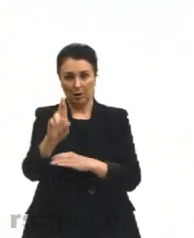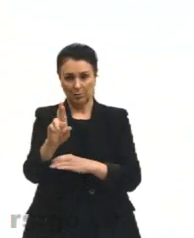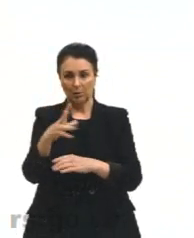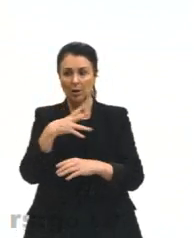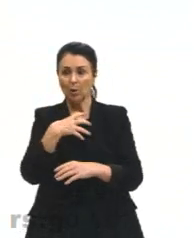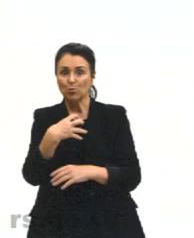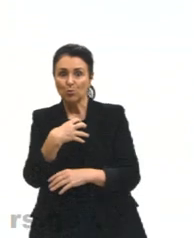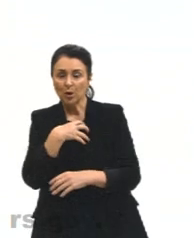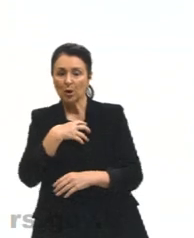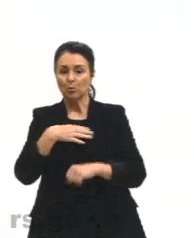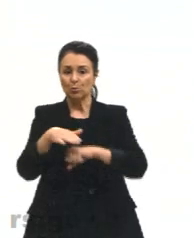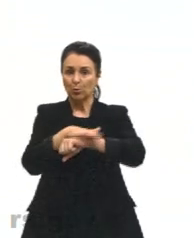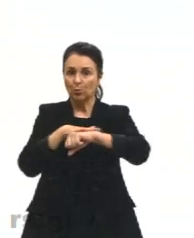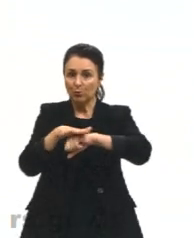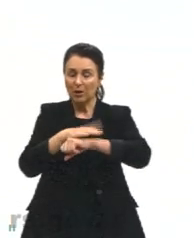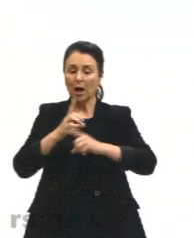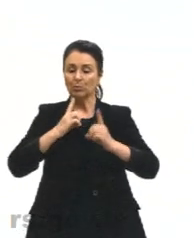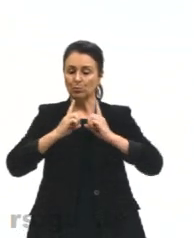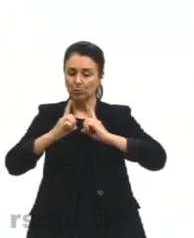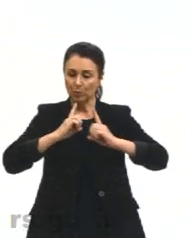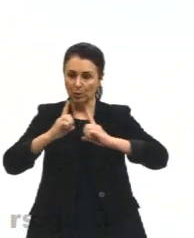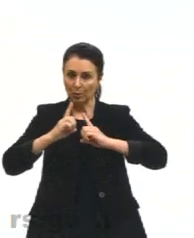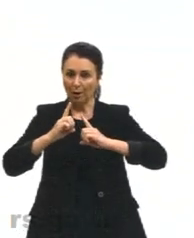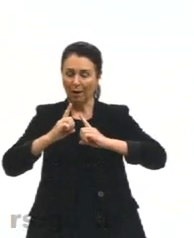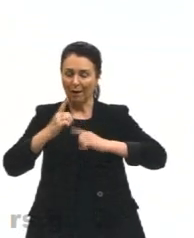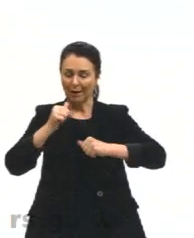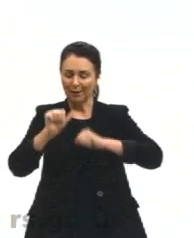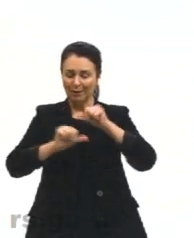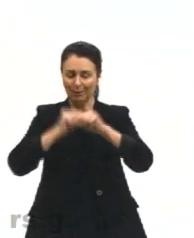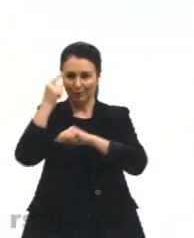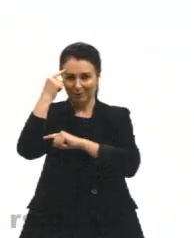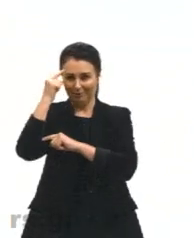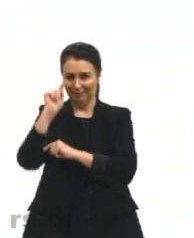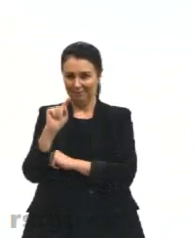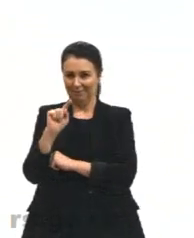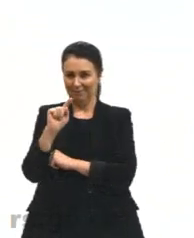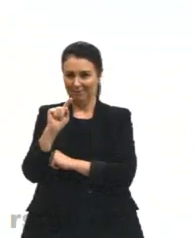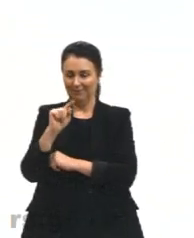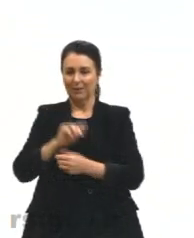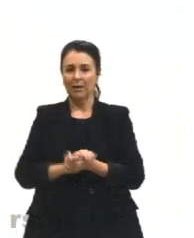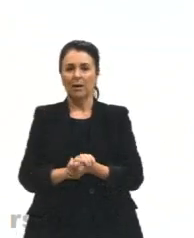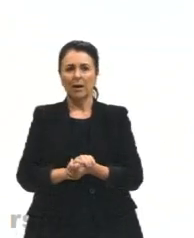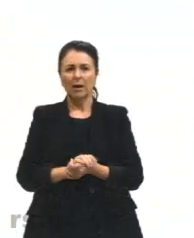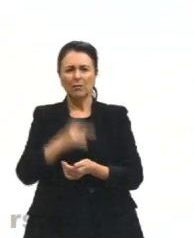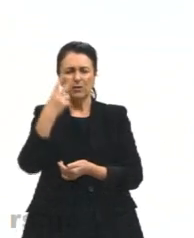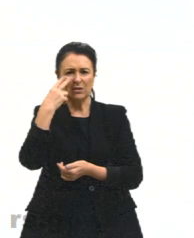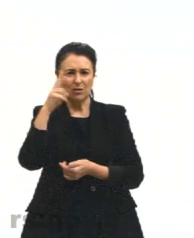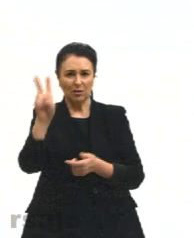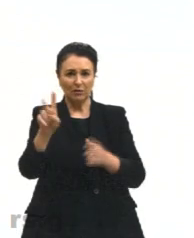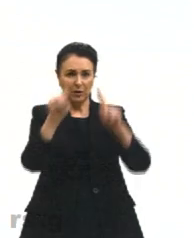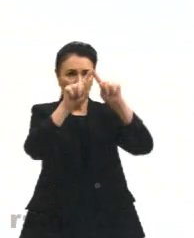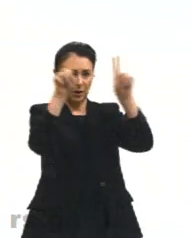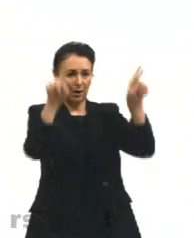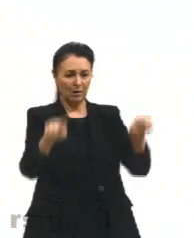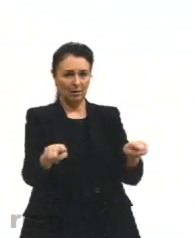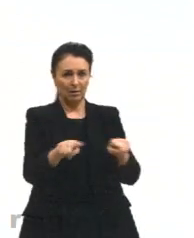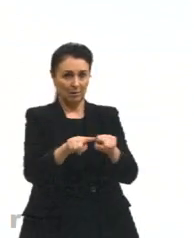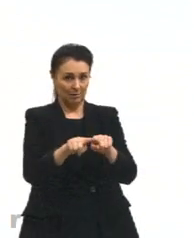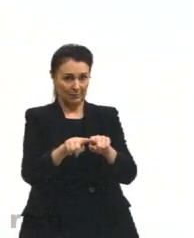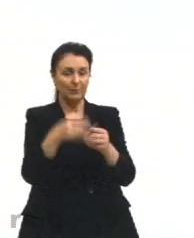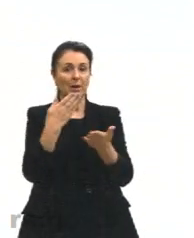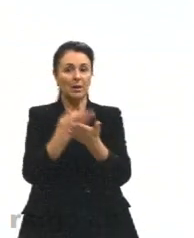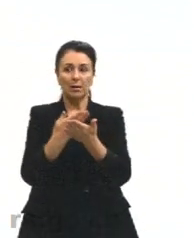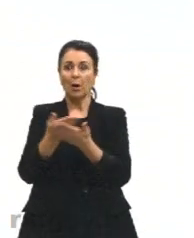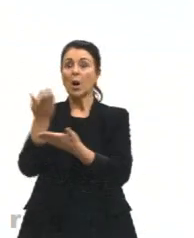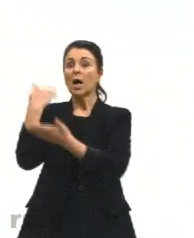gente conversar e dialogar um pouquinho se você já viram esse fluxograma aqui nas duas aulas